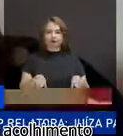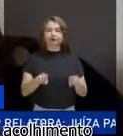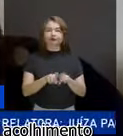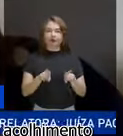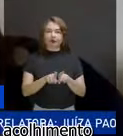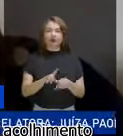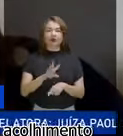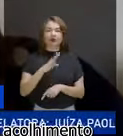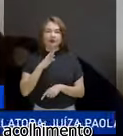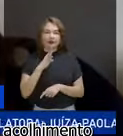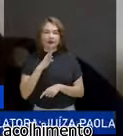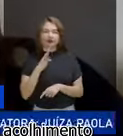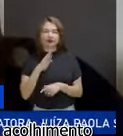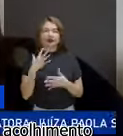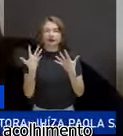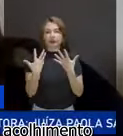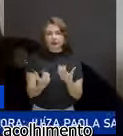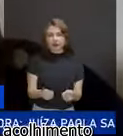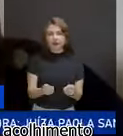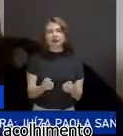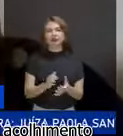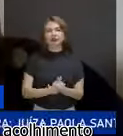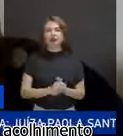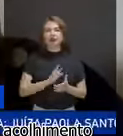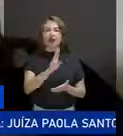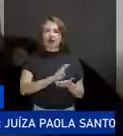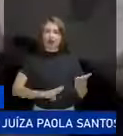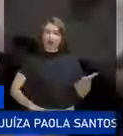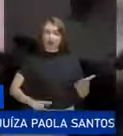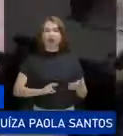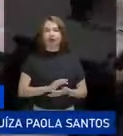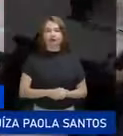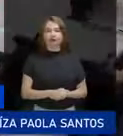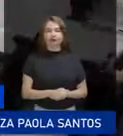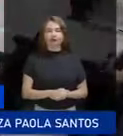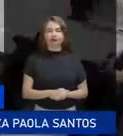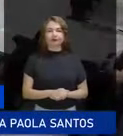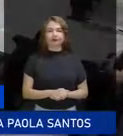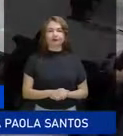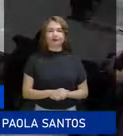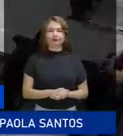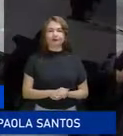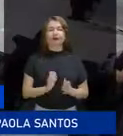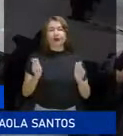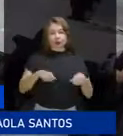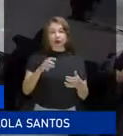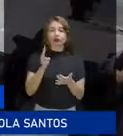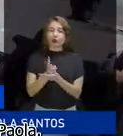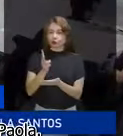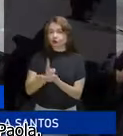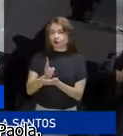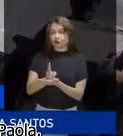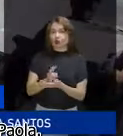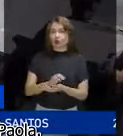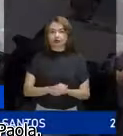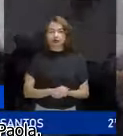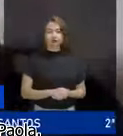pelo conhecimento e acolhimento dos aclaratórios. É o relatório. Relatório, Vossa Excelência pode prosseguir, doutora